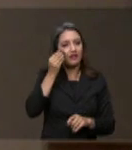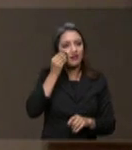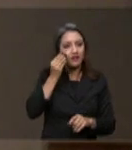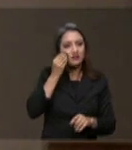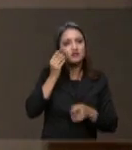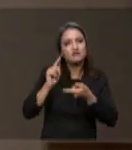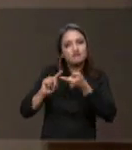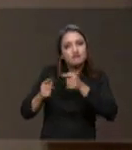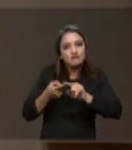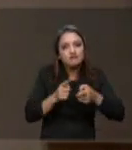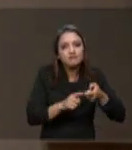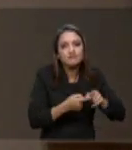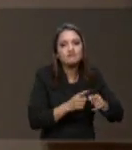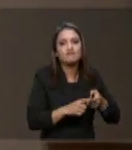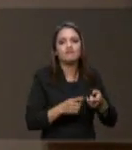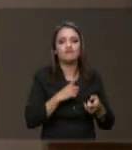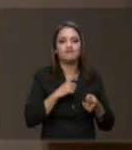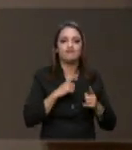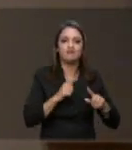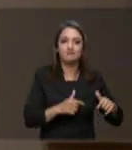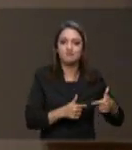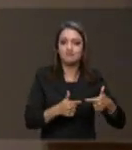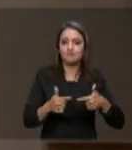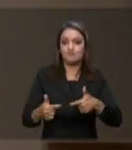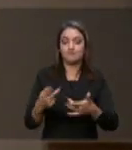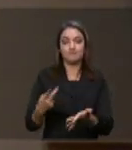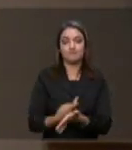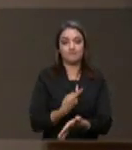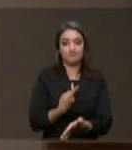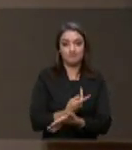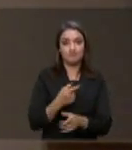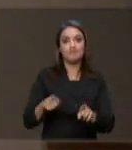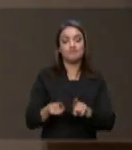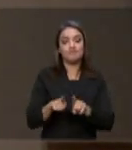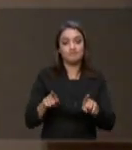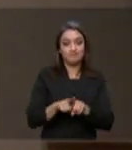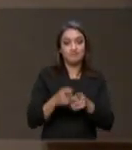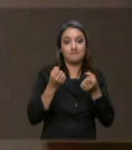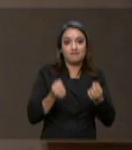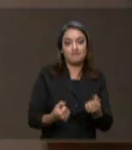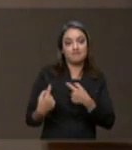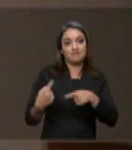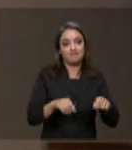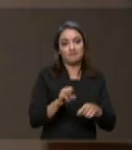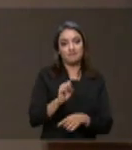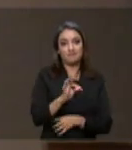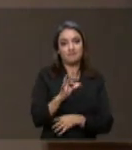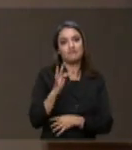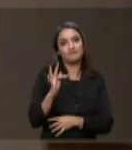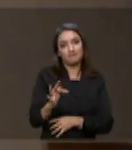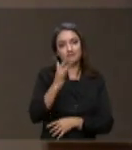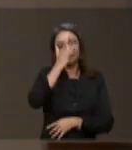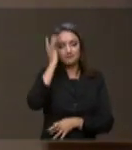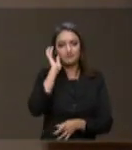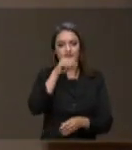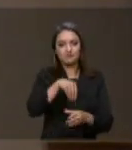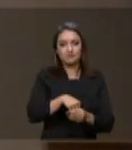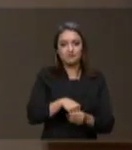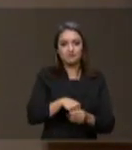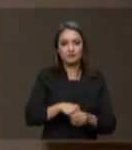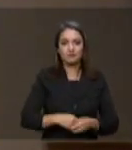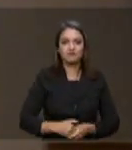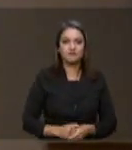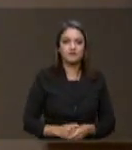de articulação para ações e legítimas e até mesmo agressivas contra o Supremo os seus integrantes